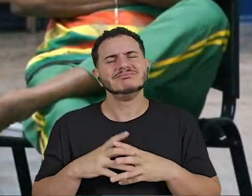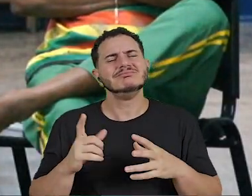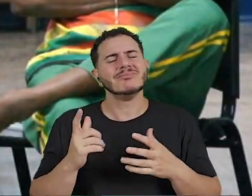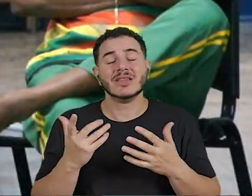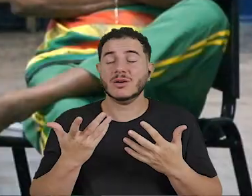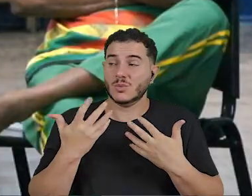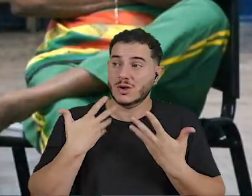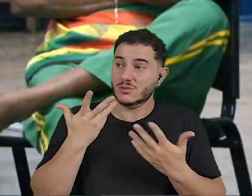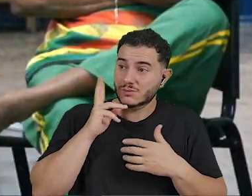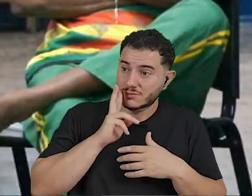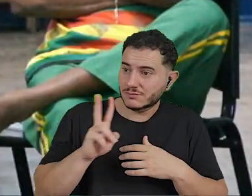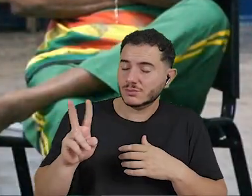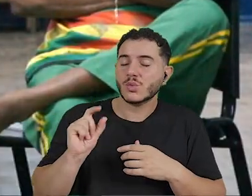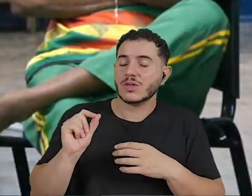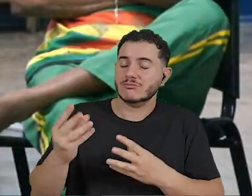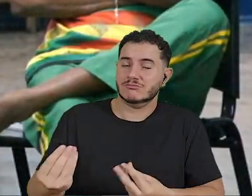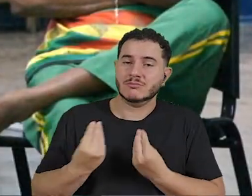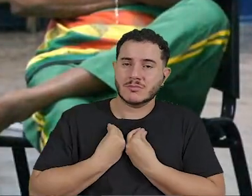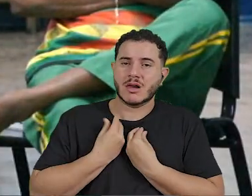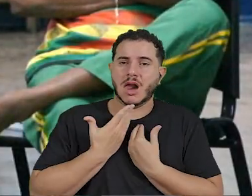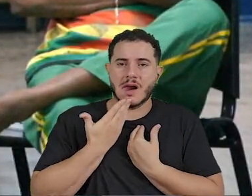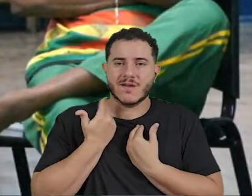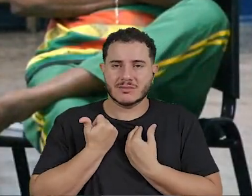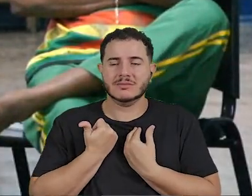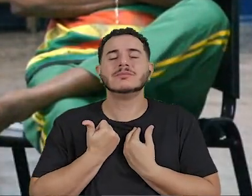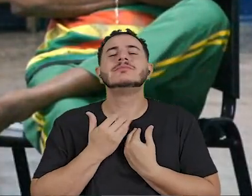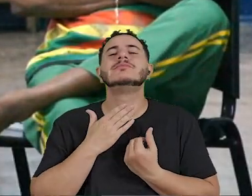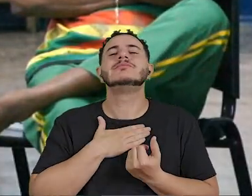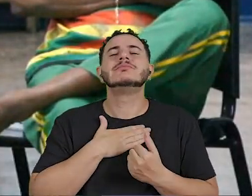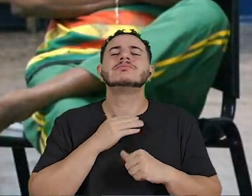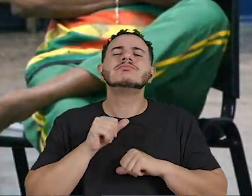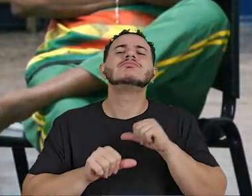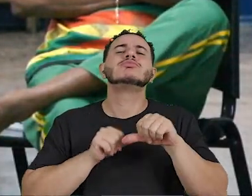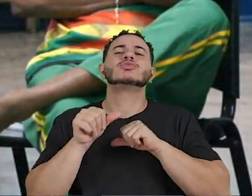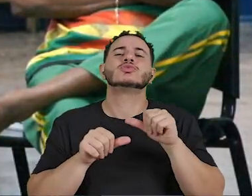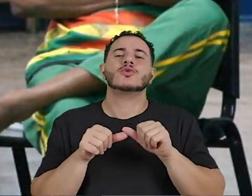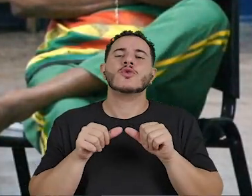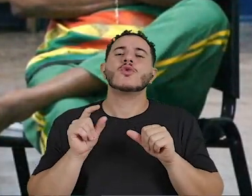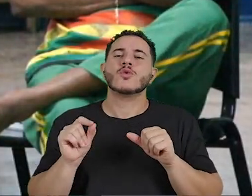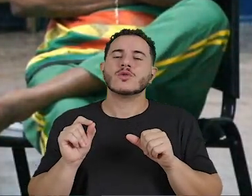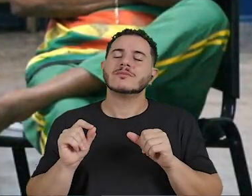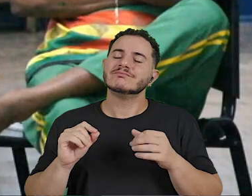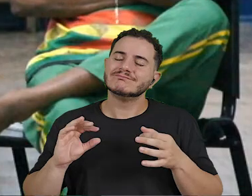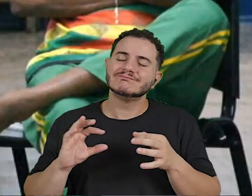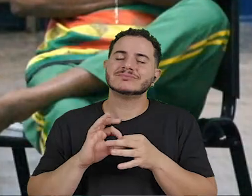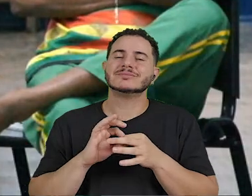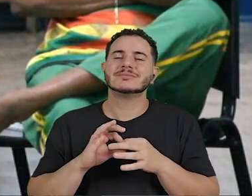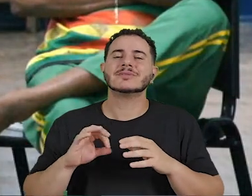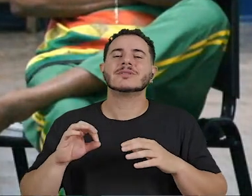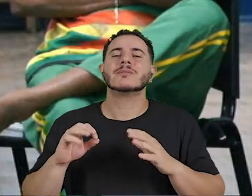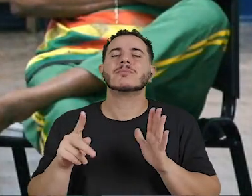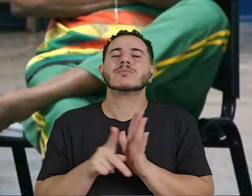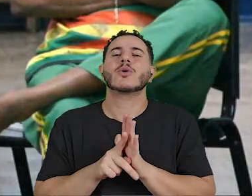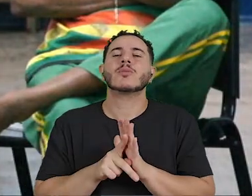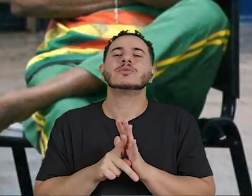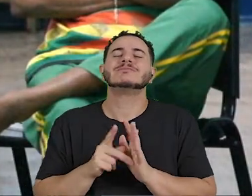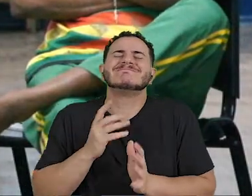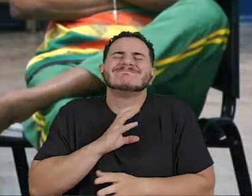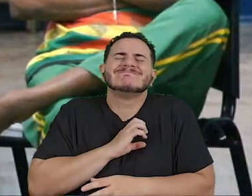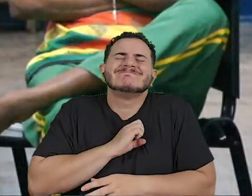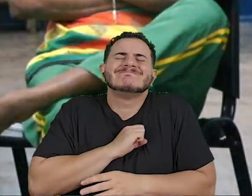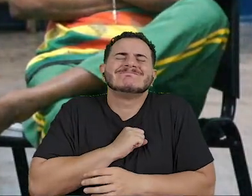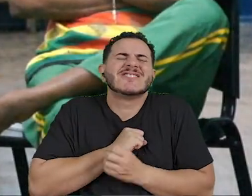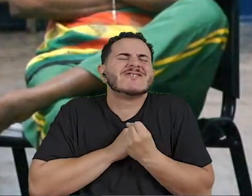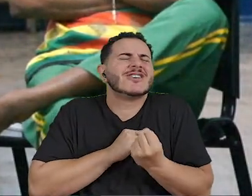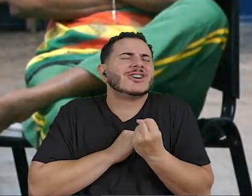me transformou, por exemplo, em alguém que hoje é um amante da cultura popular. Né? Eu vou dizer amante não, porque talvez às vezes amante